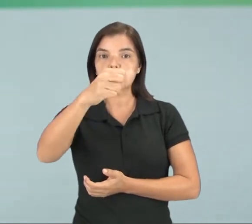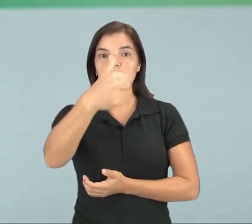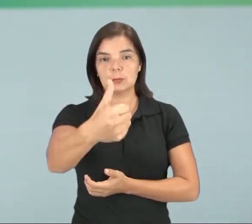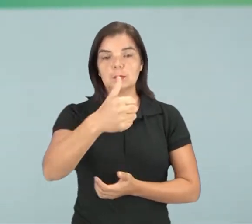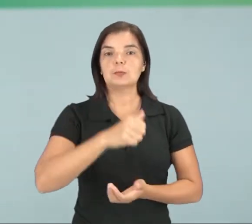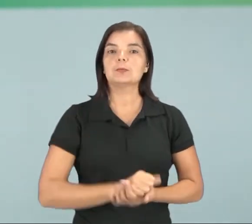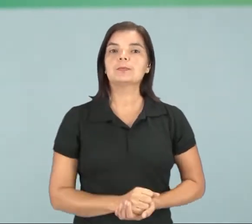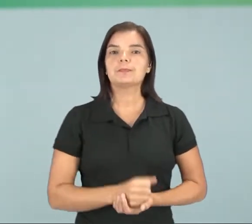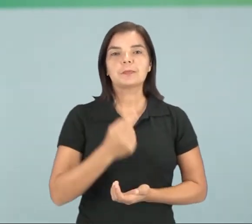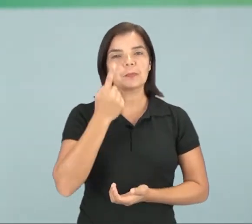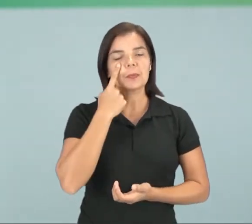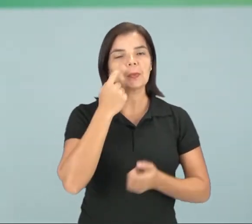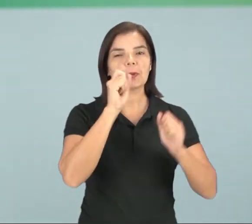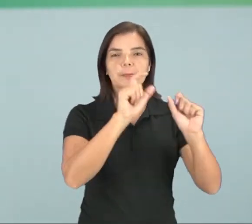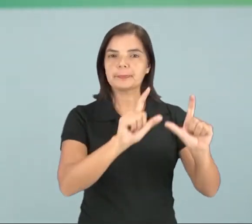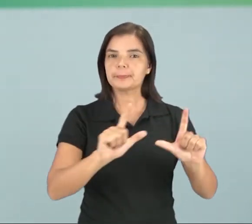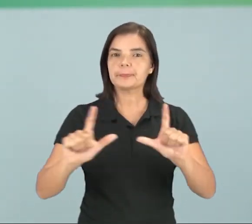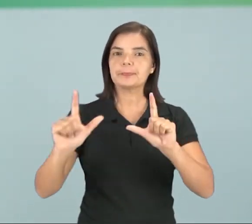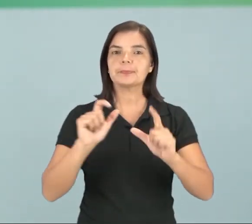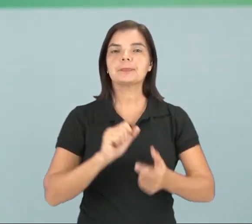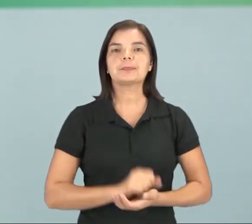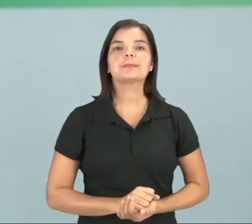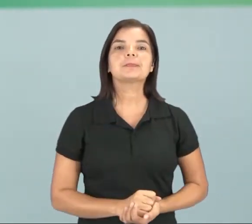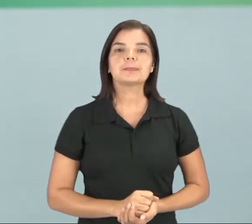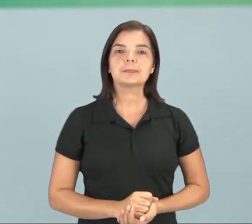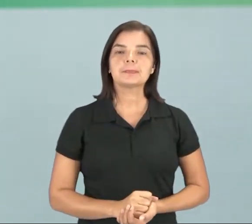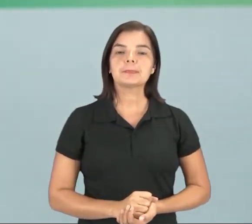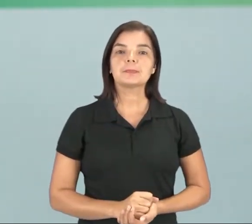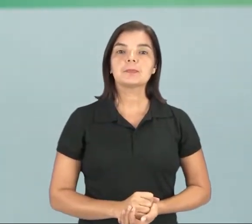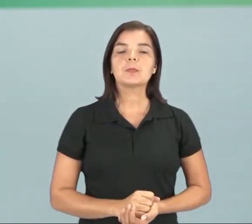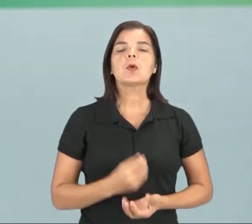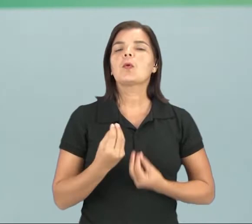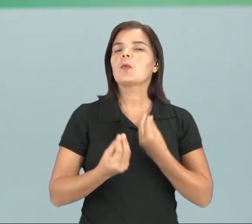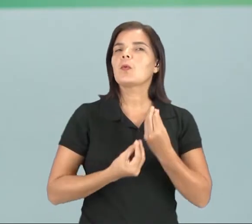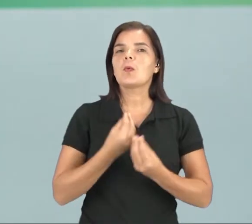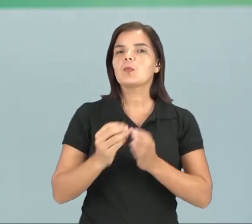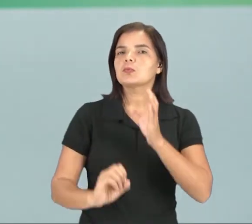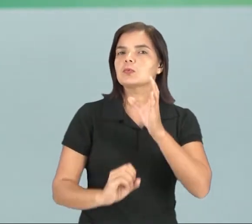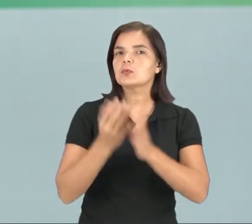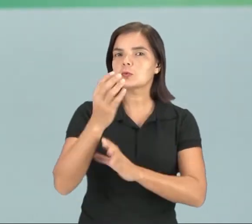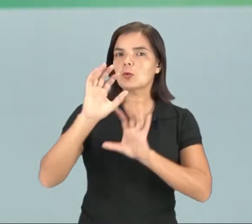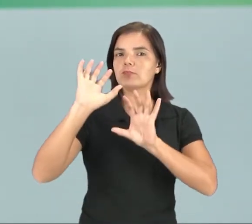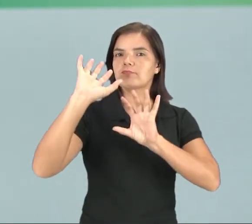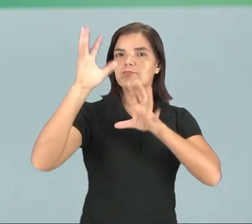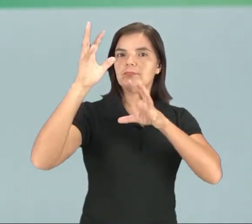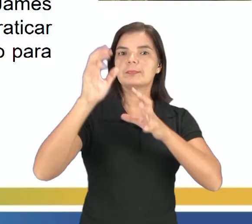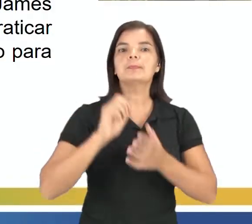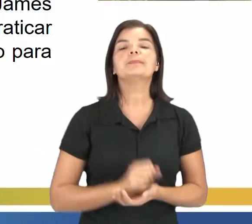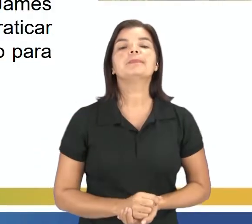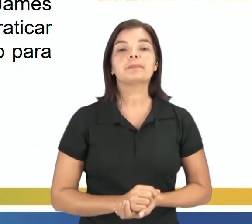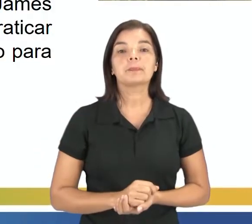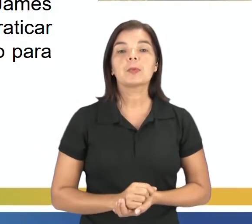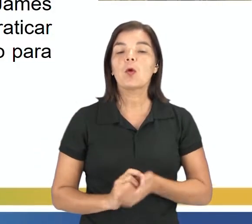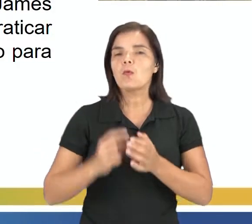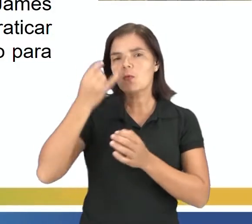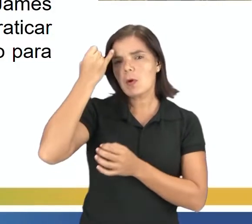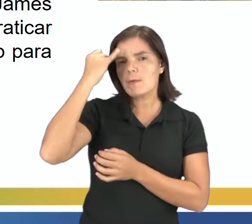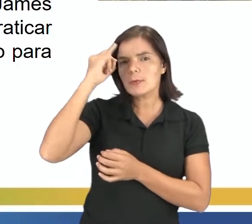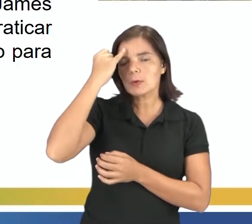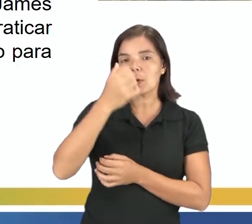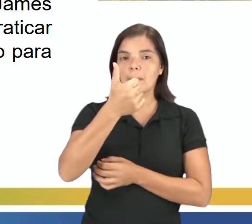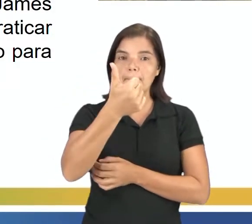1891. Vamos lá, nosso primeiro slide. Quando e como surgiu o basquete? O basquete foi inventado